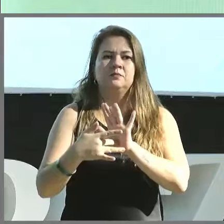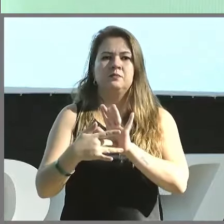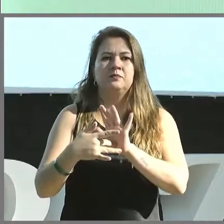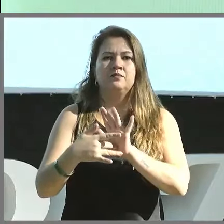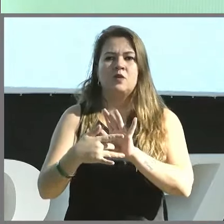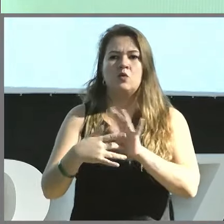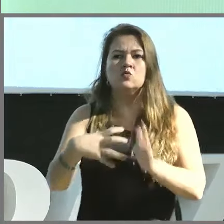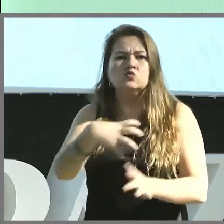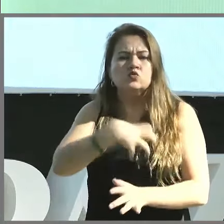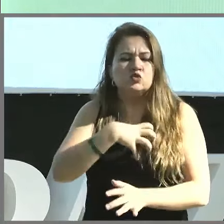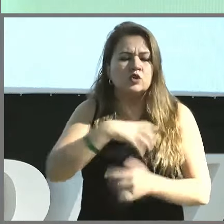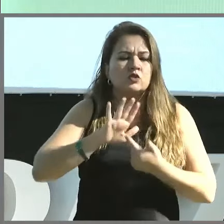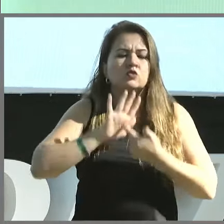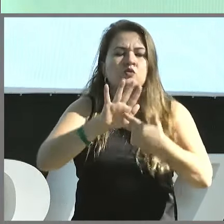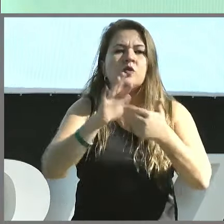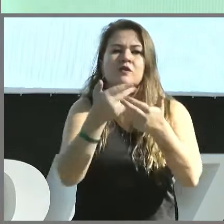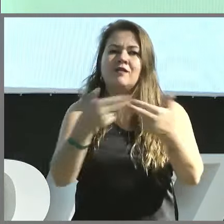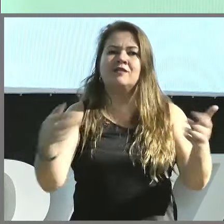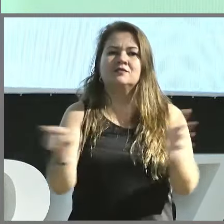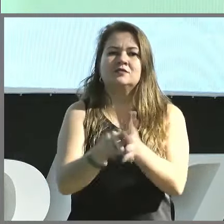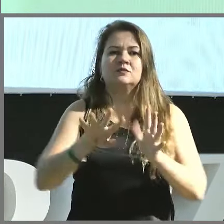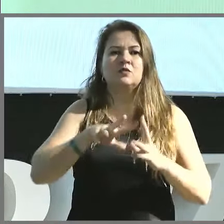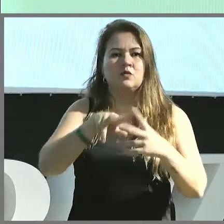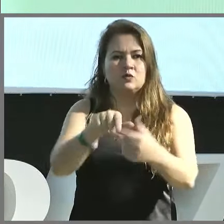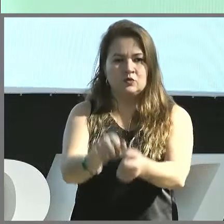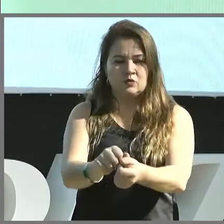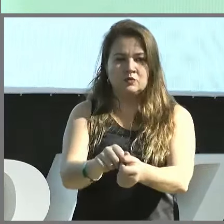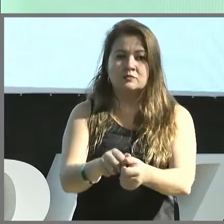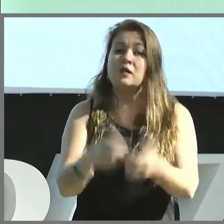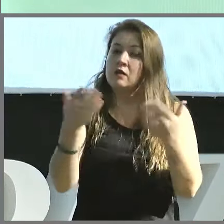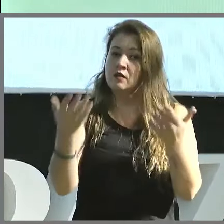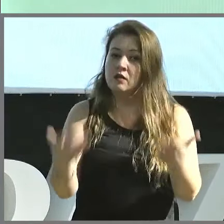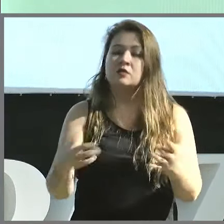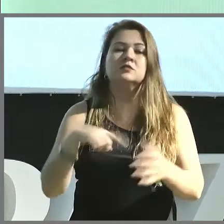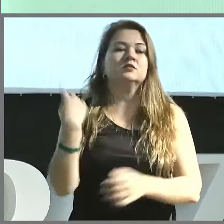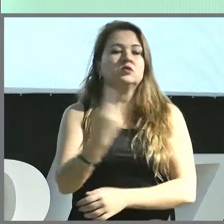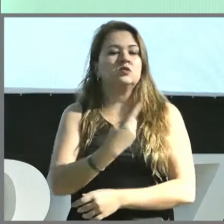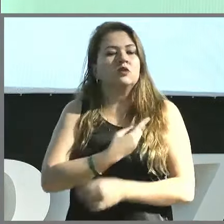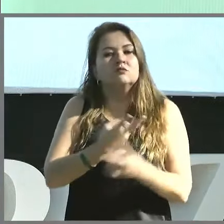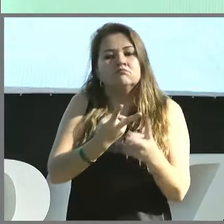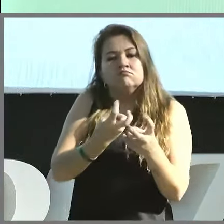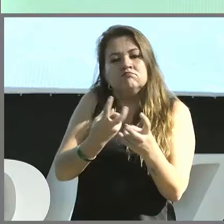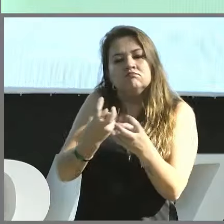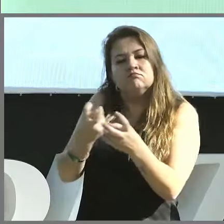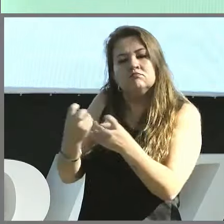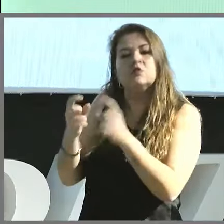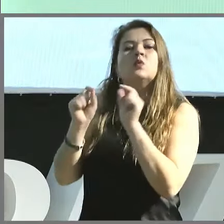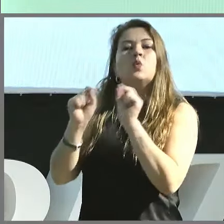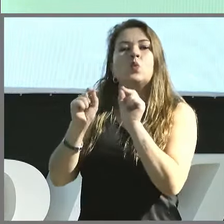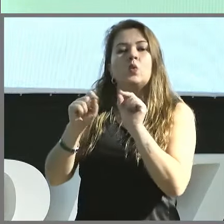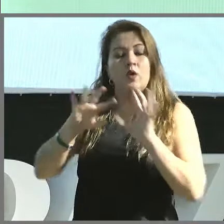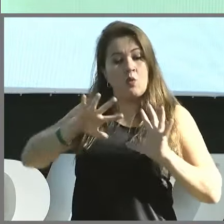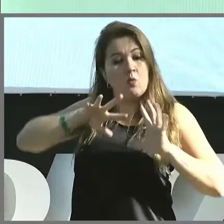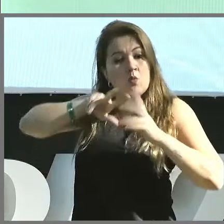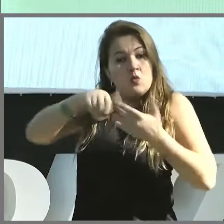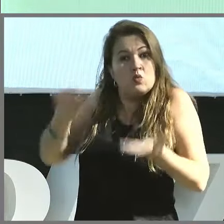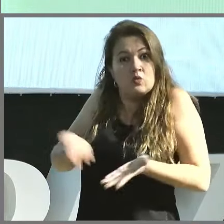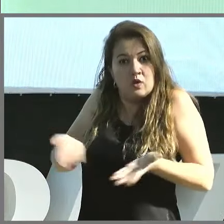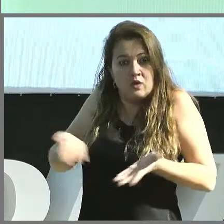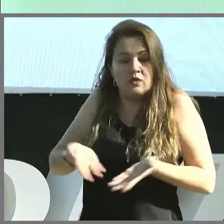forma de se colocar no mundo. E é assim que vamos percebendo que o mundo, nesses dias, mais do que